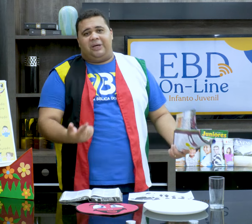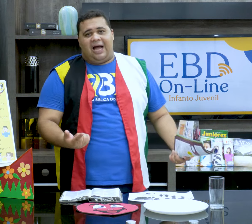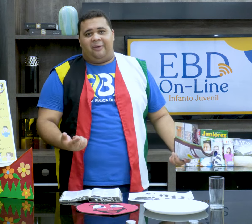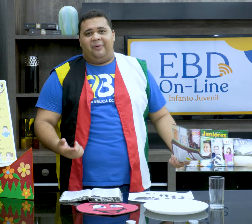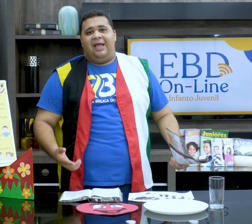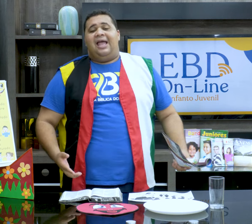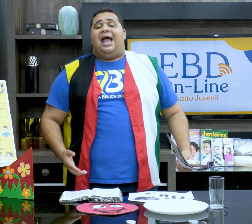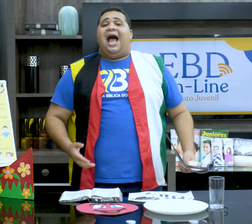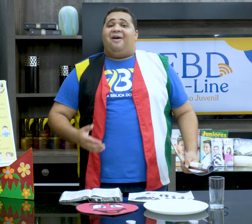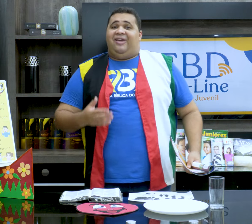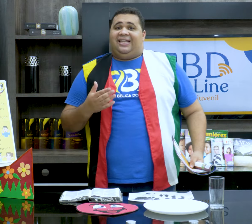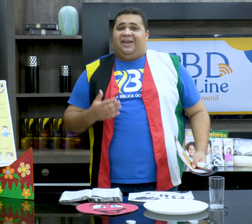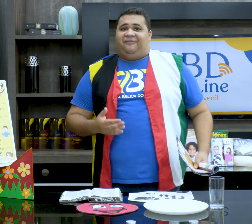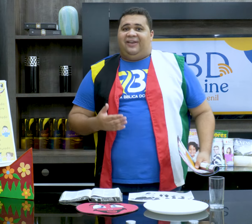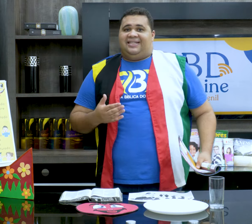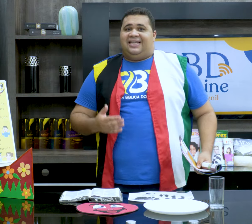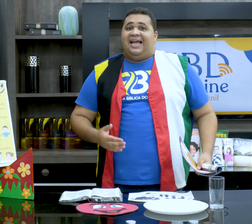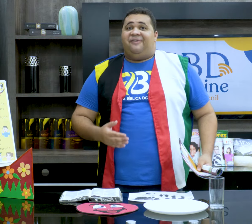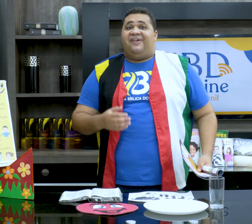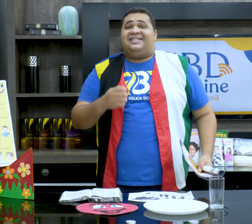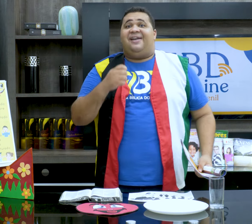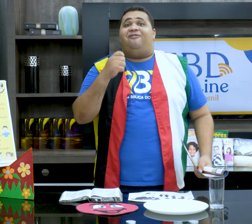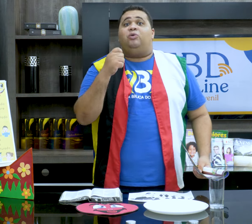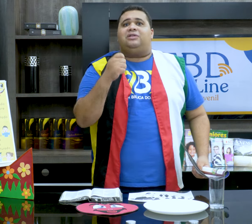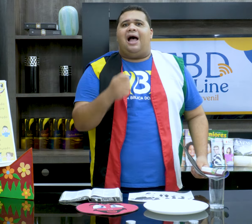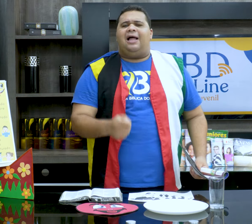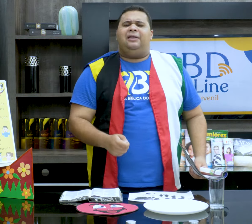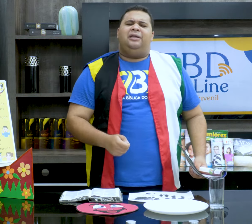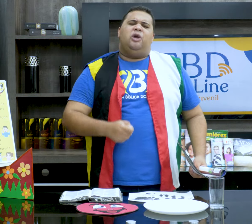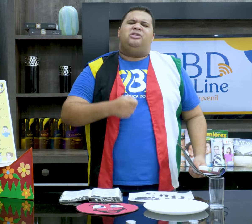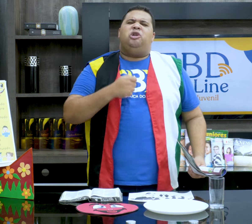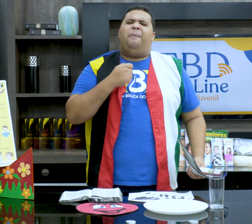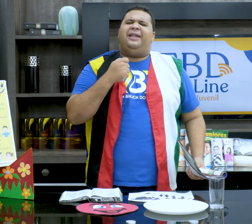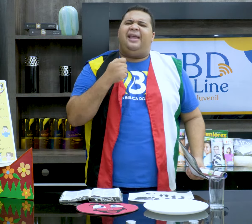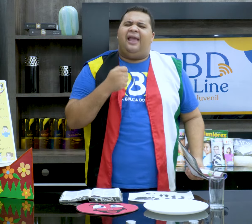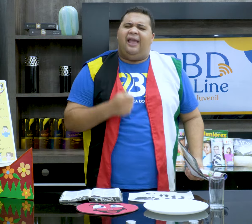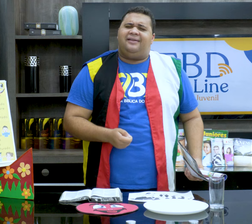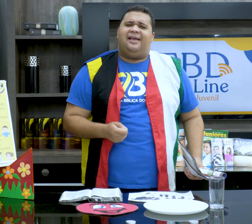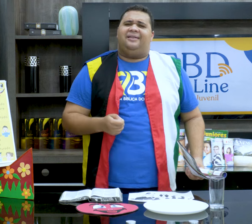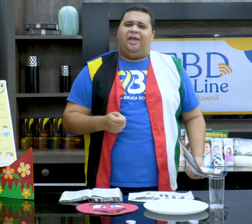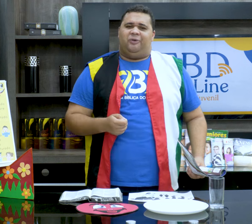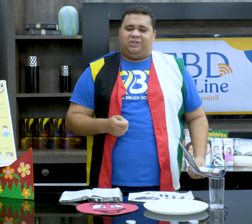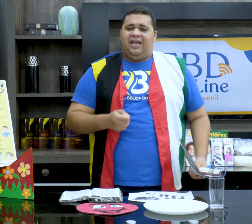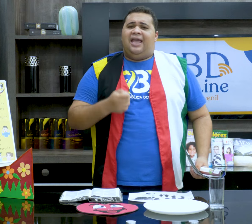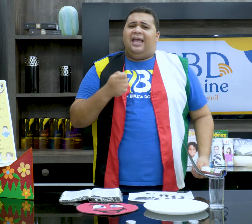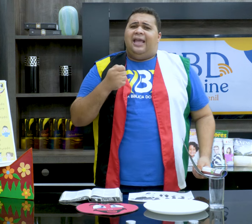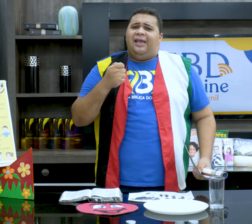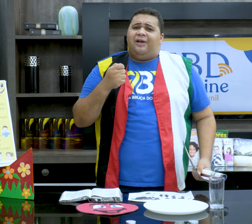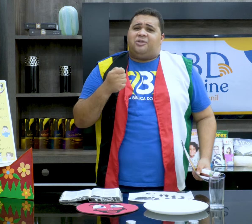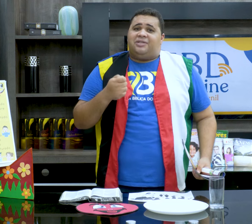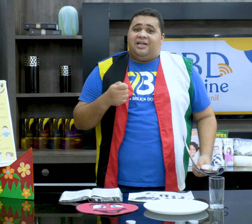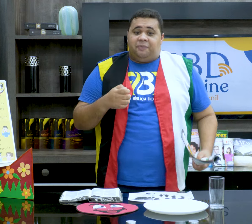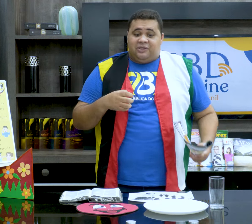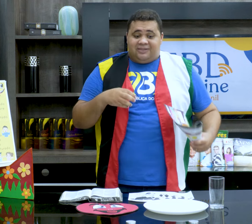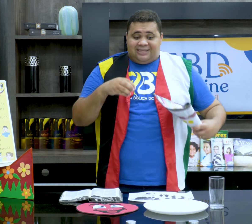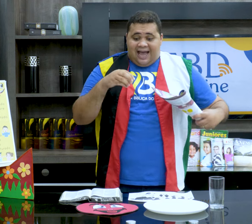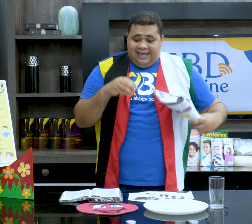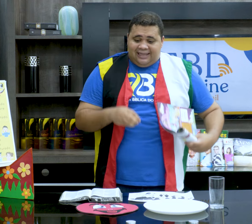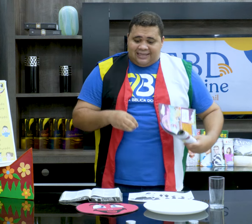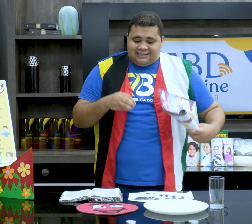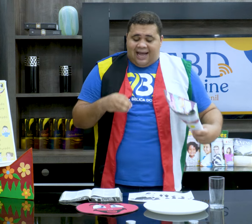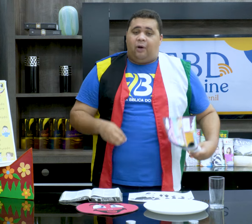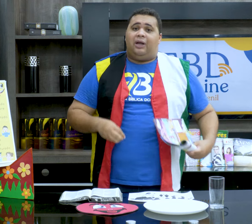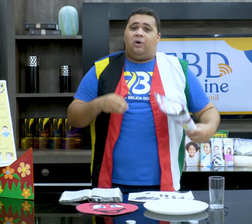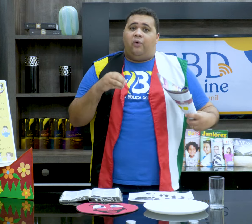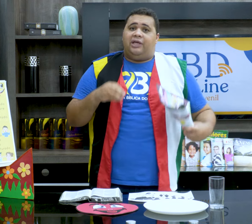até mesmo um carro a verdadeira felicidade é fazer a vontade de Deus ser obediente a Deus e as suas crianças precisam